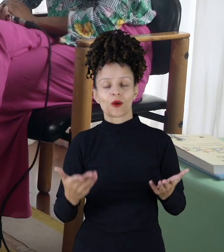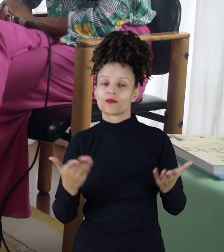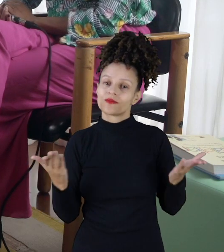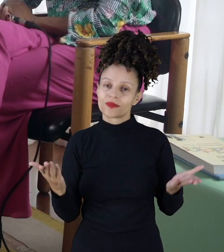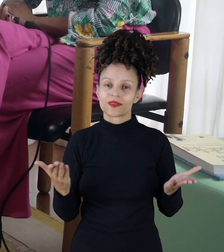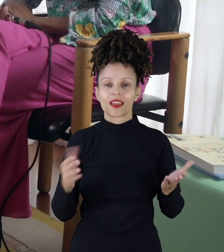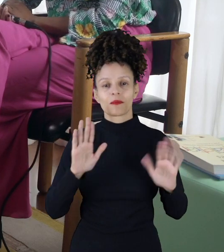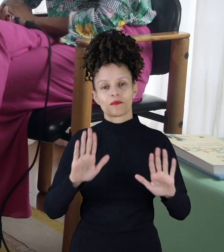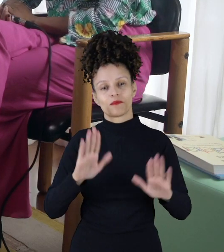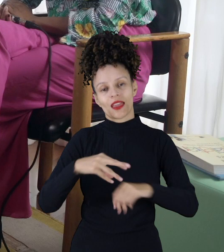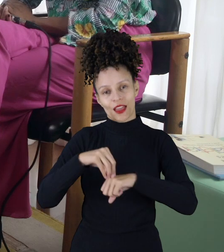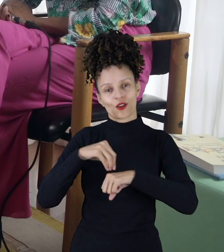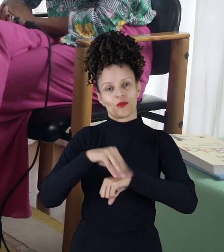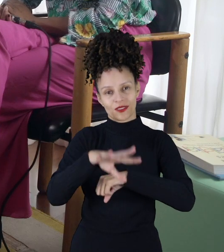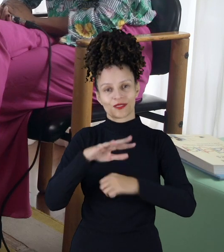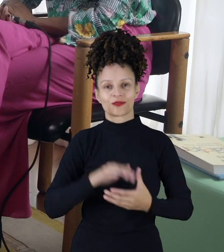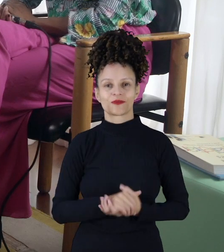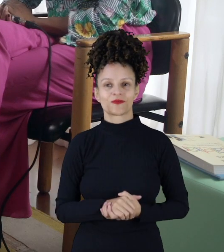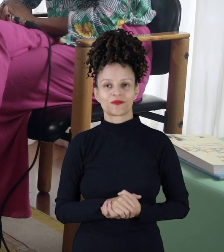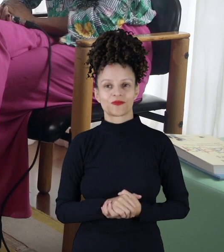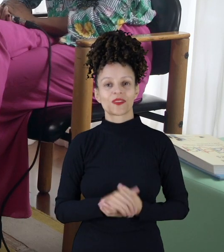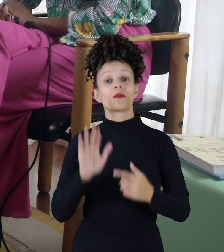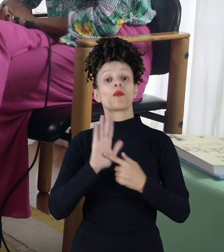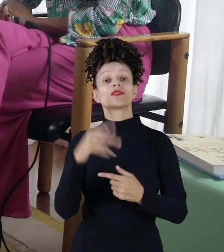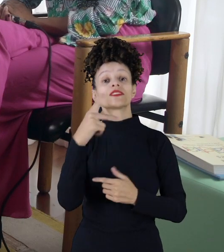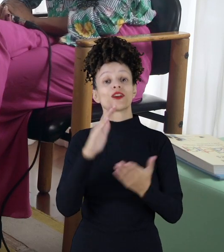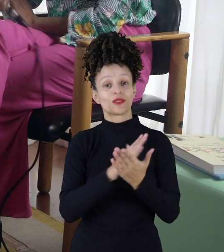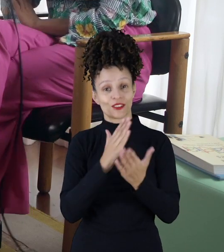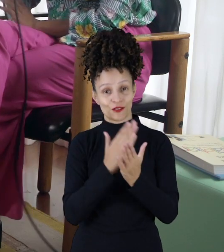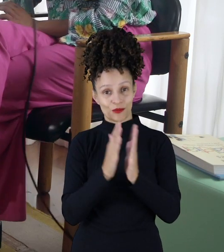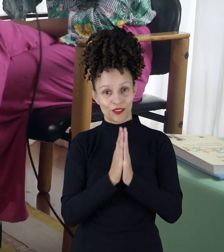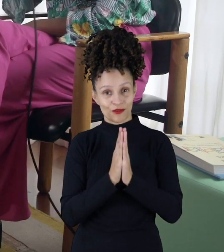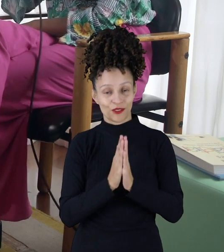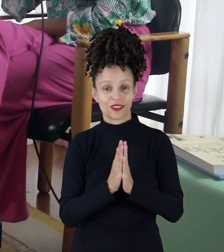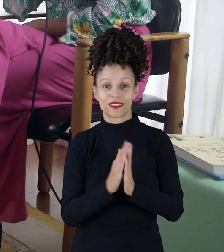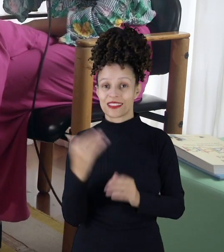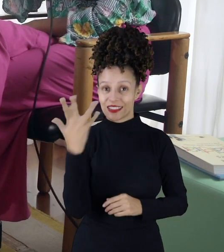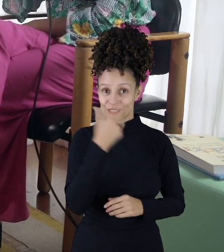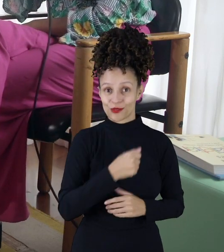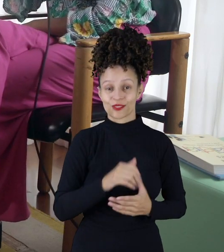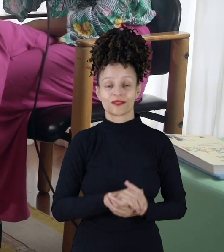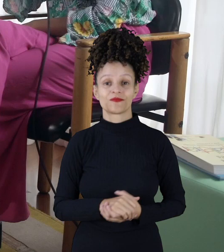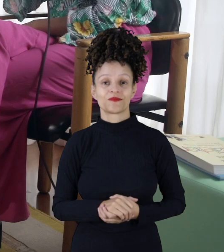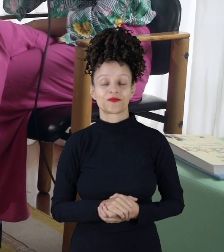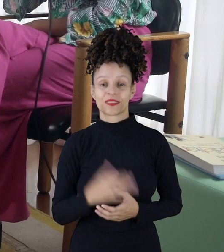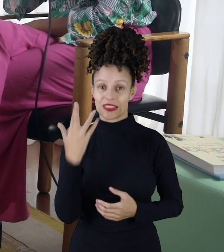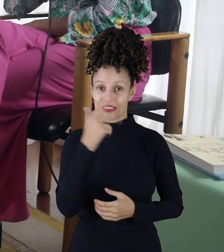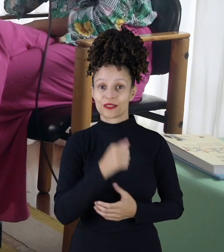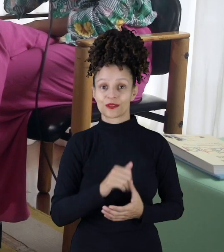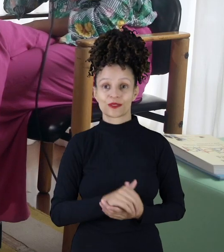é. Então essas são as minhas recomendações. Mostre os seus livros, por favor, livros, Adri, né? porque eles